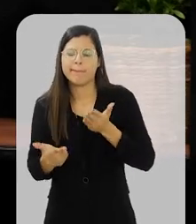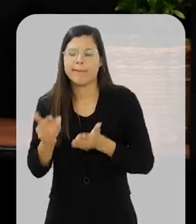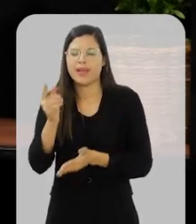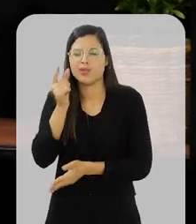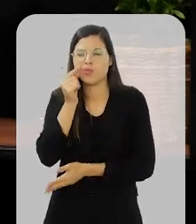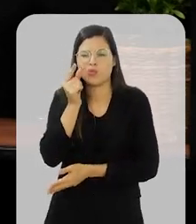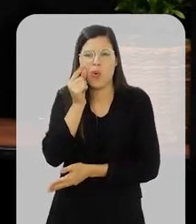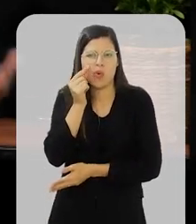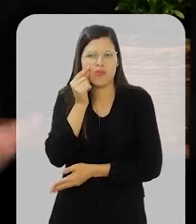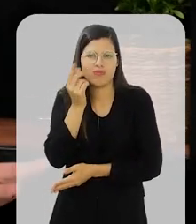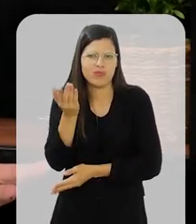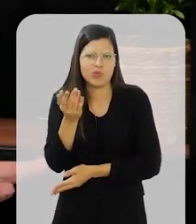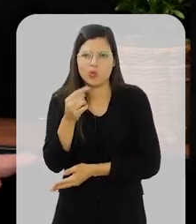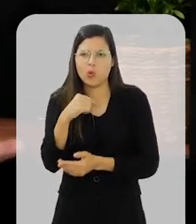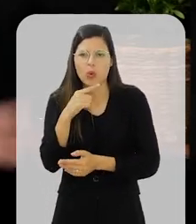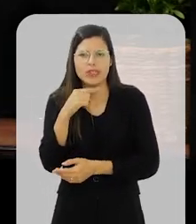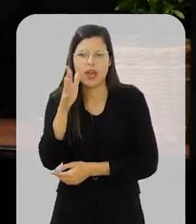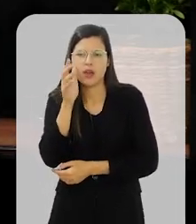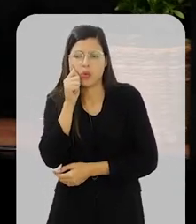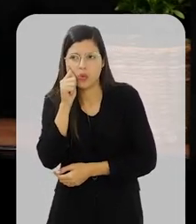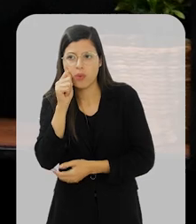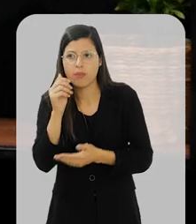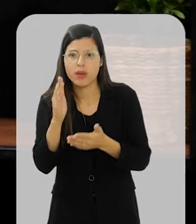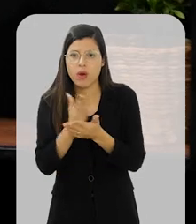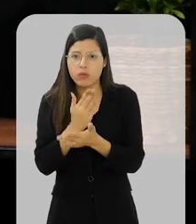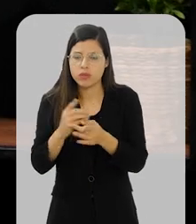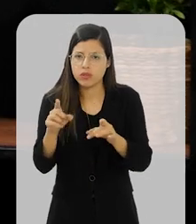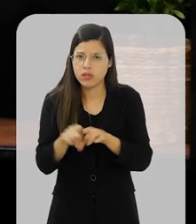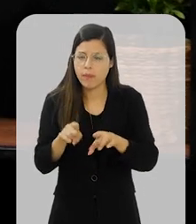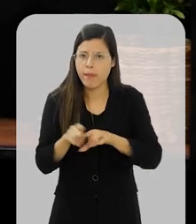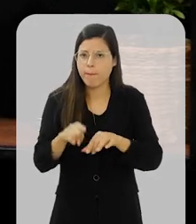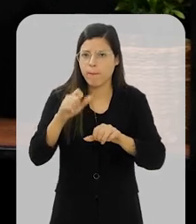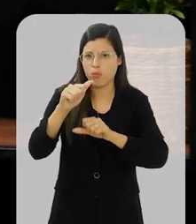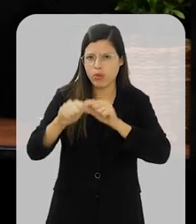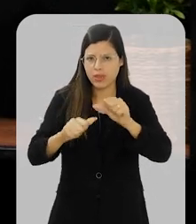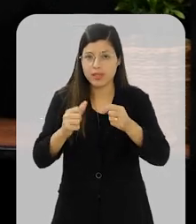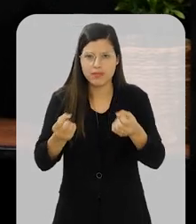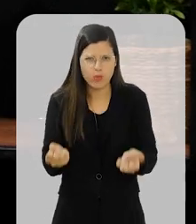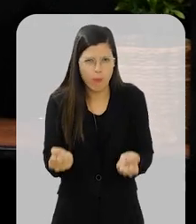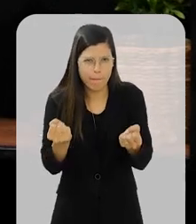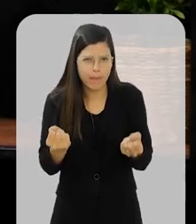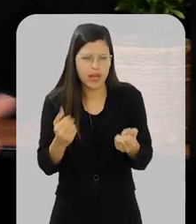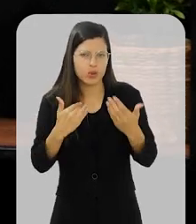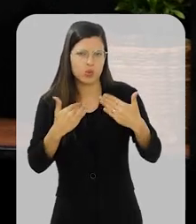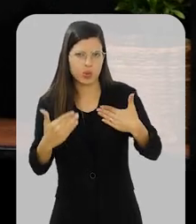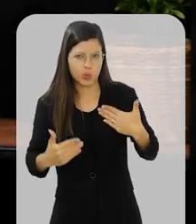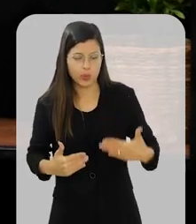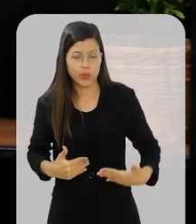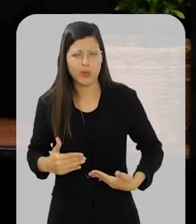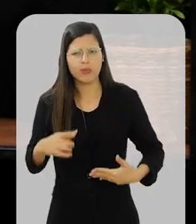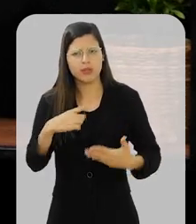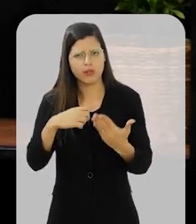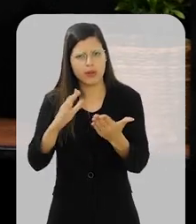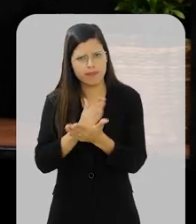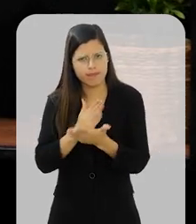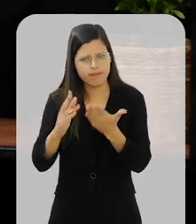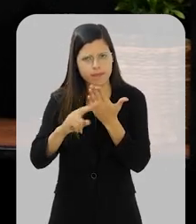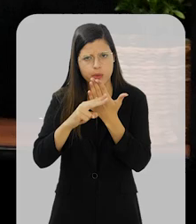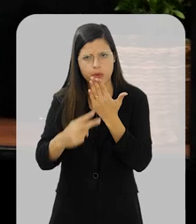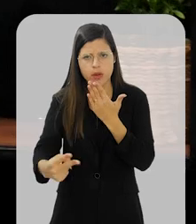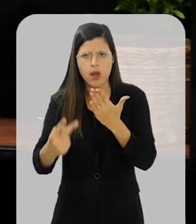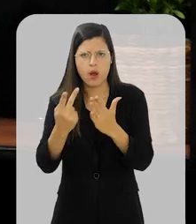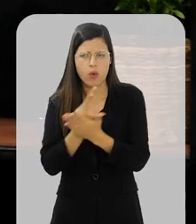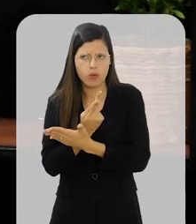insônia, né, que depois é corrigido. Sim. Alguns podem levar alterações de peso corporal. Então, tem alguns efeitos que